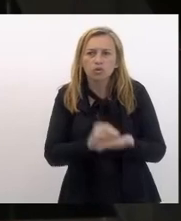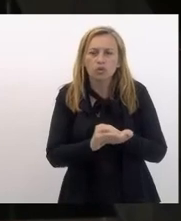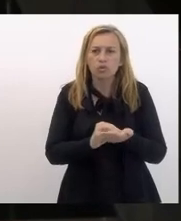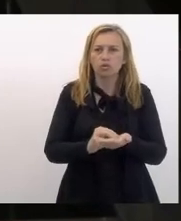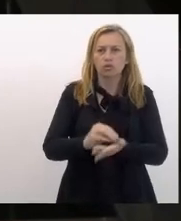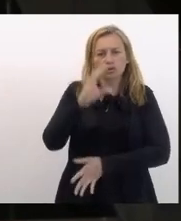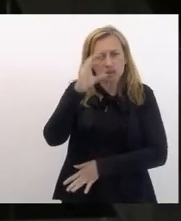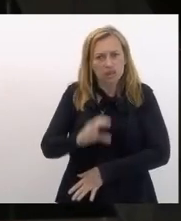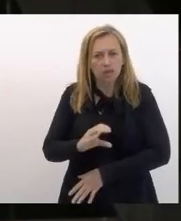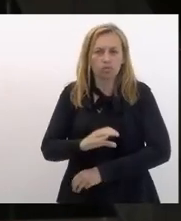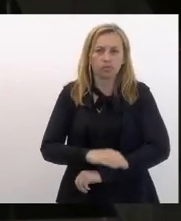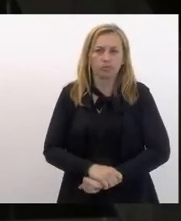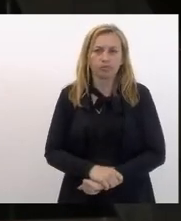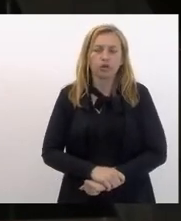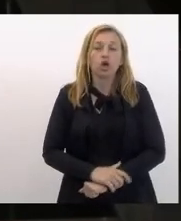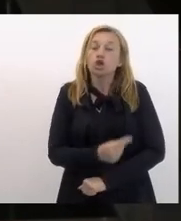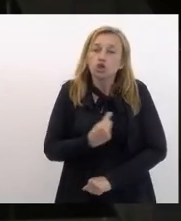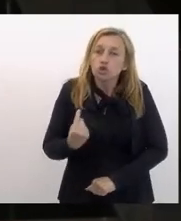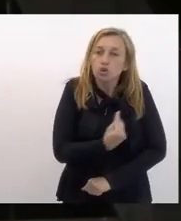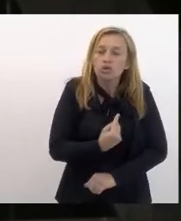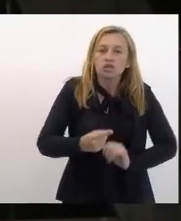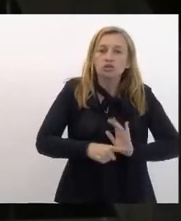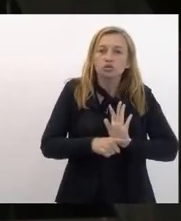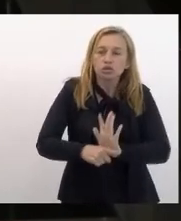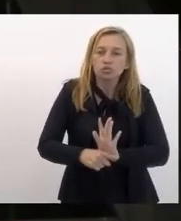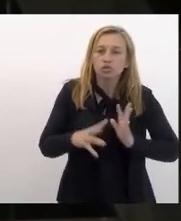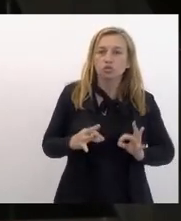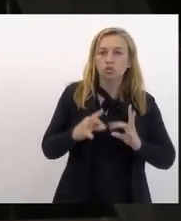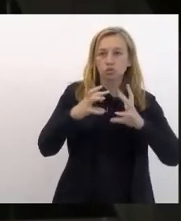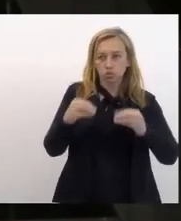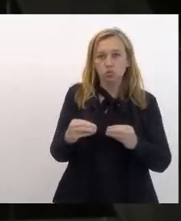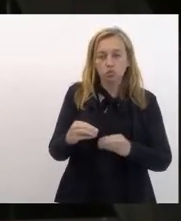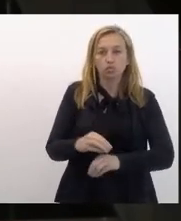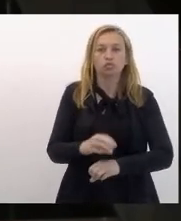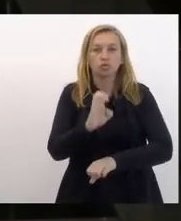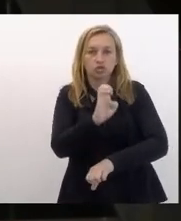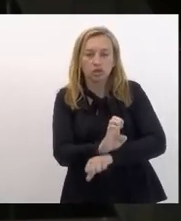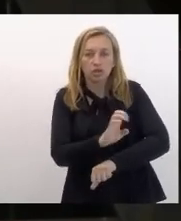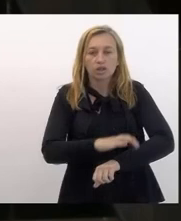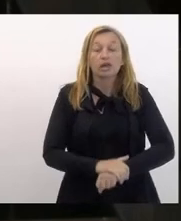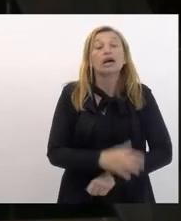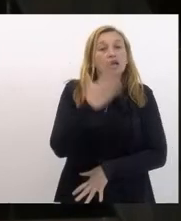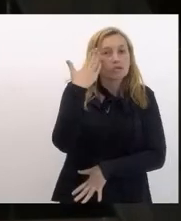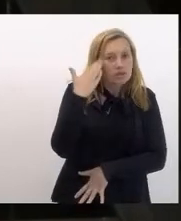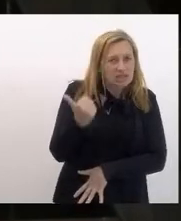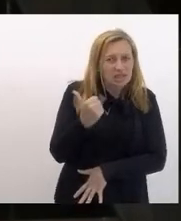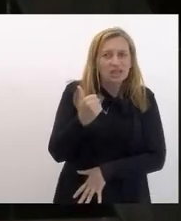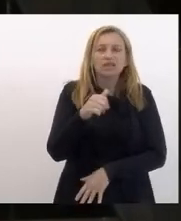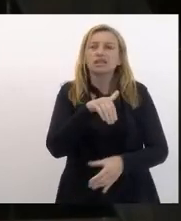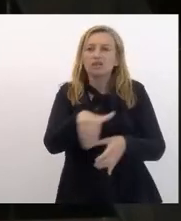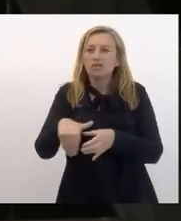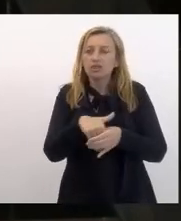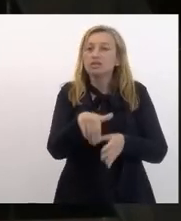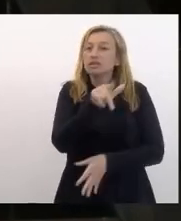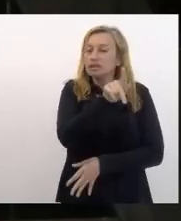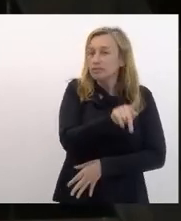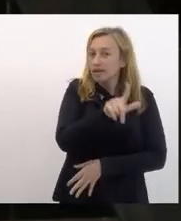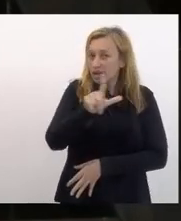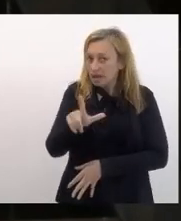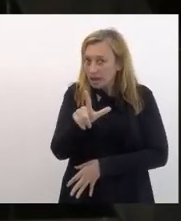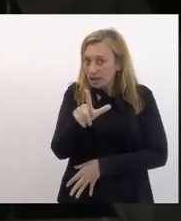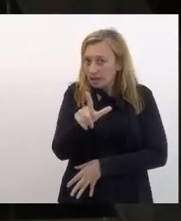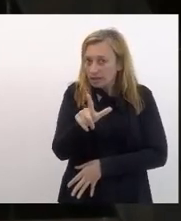cidadãos. Nós colaboramos com o estado. E eu sei que na votação desse PL,